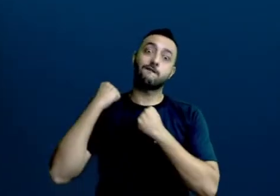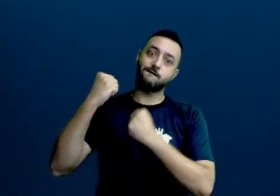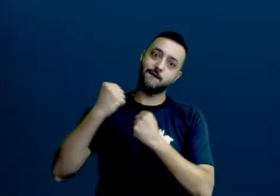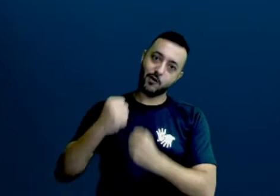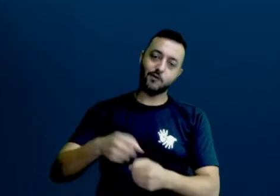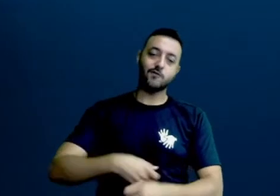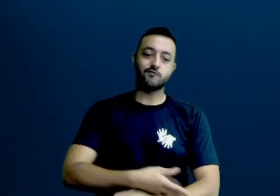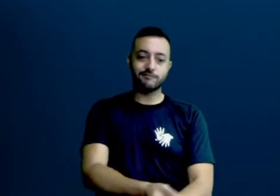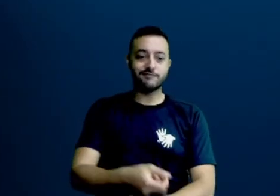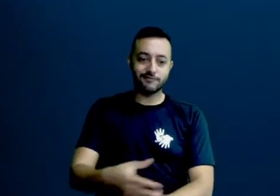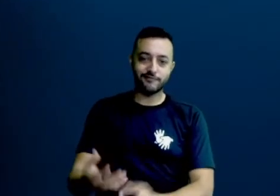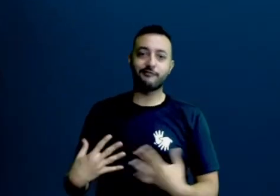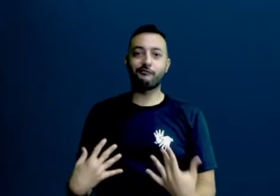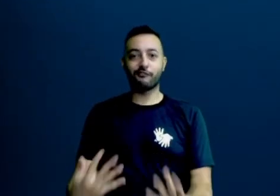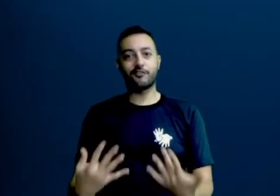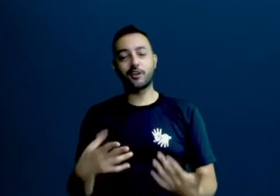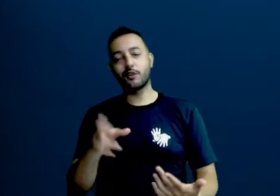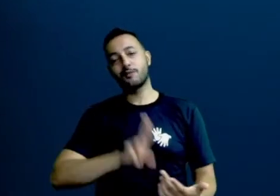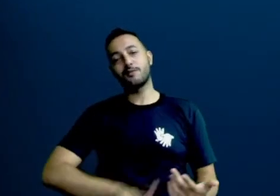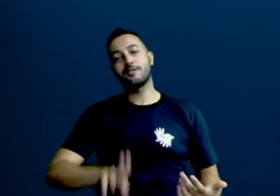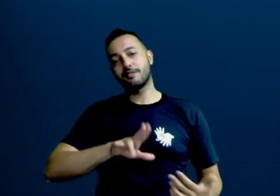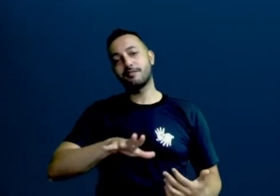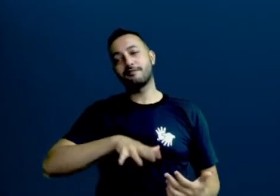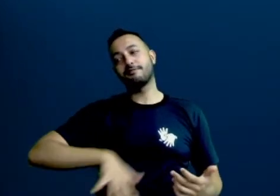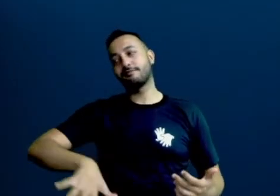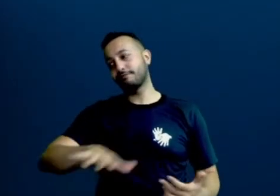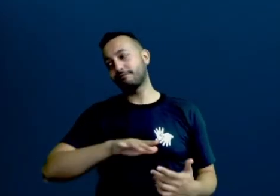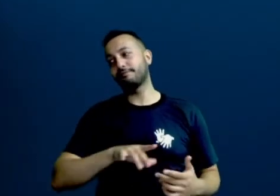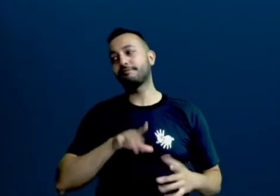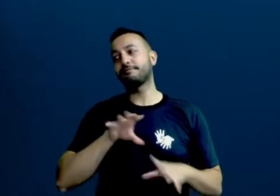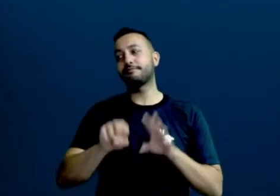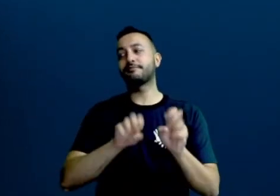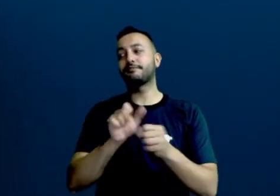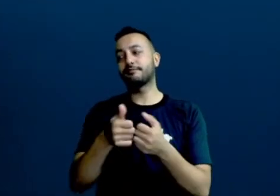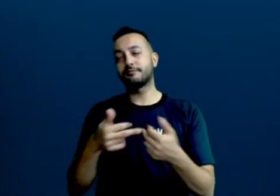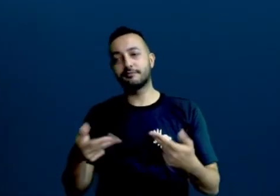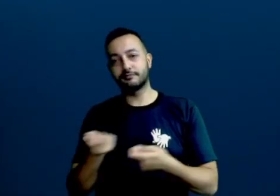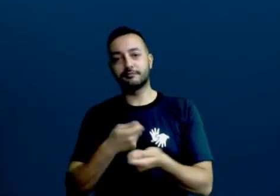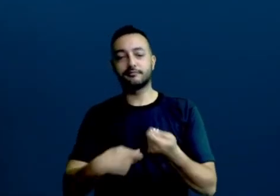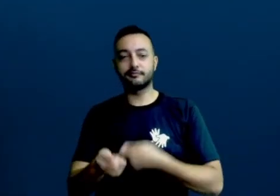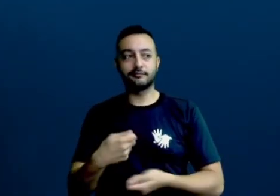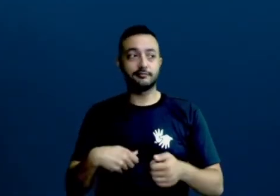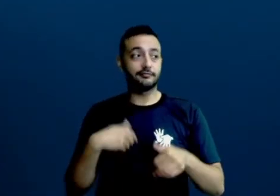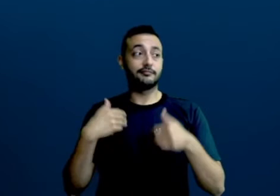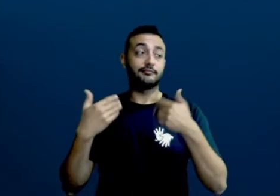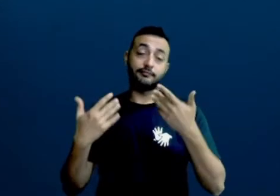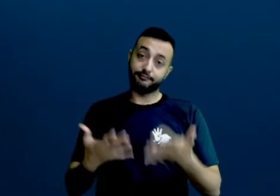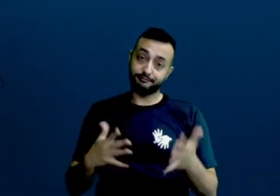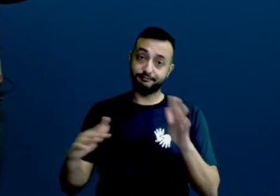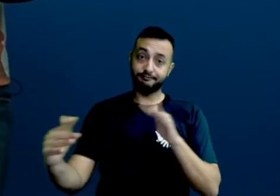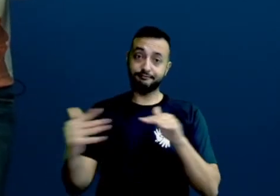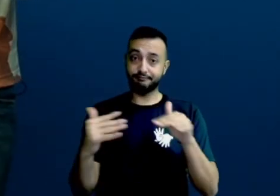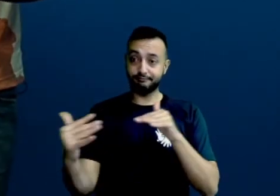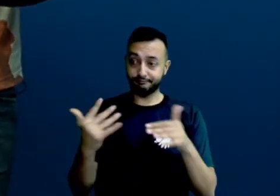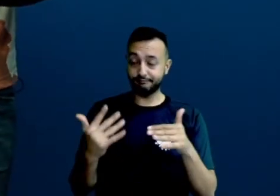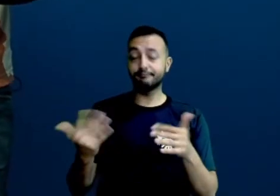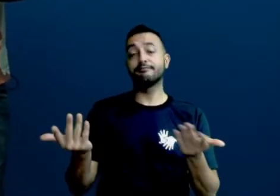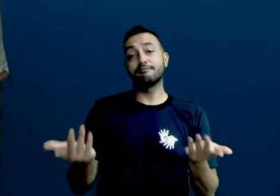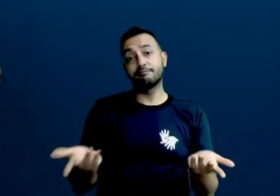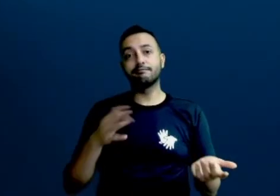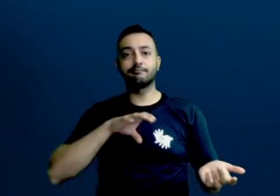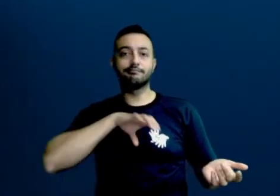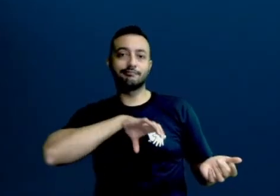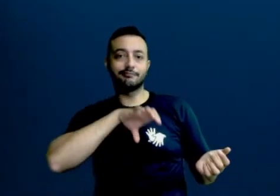produção né e de utilização do nosso território para vários fins econômicos né E nessa batalha os